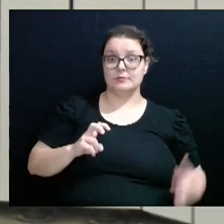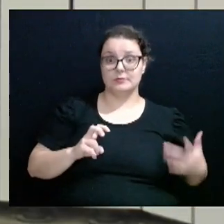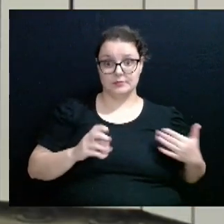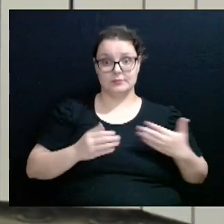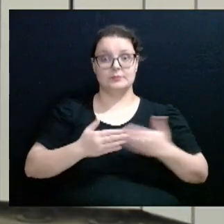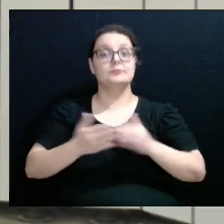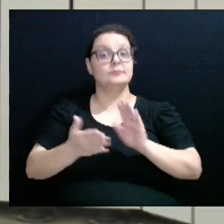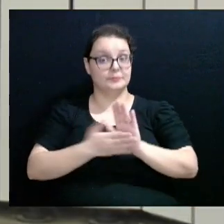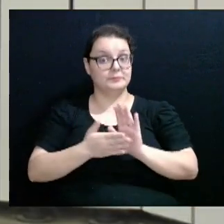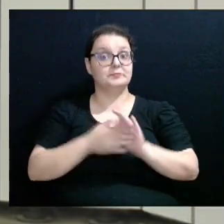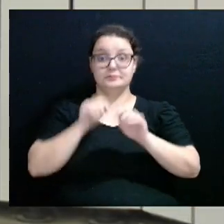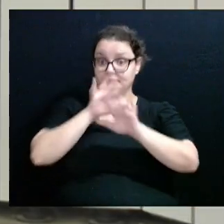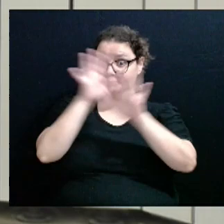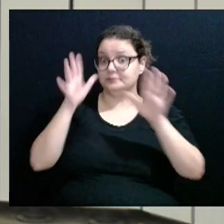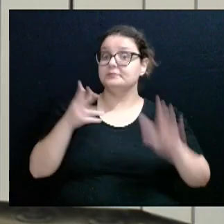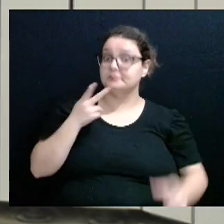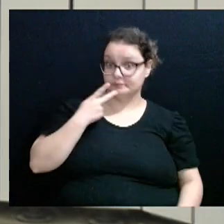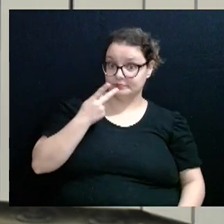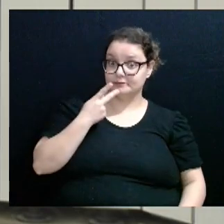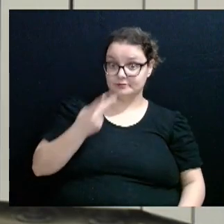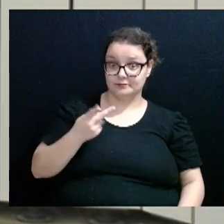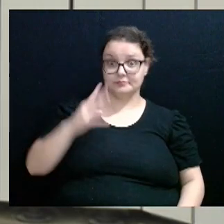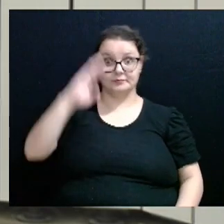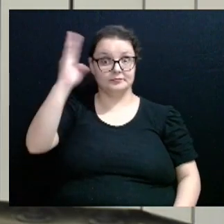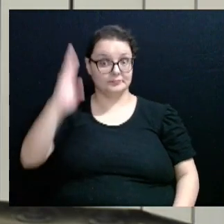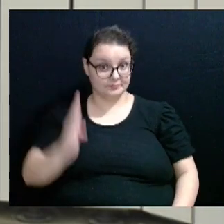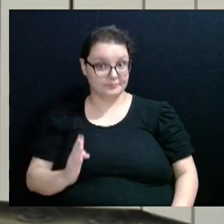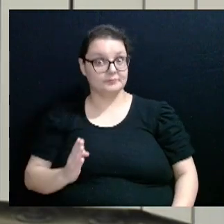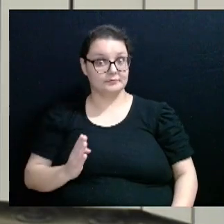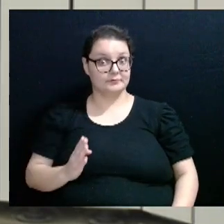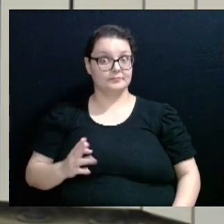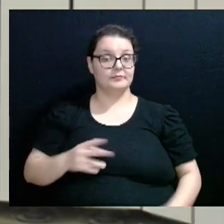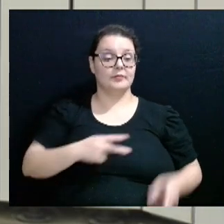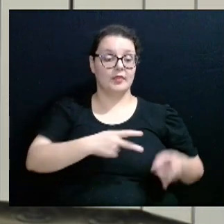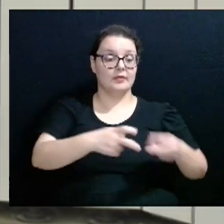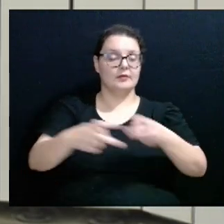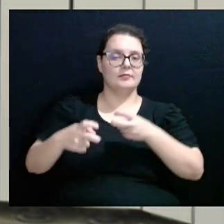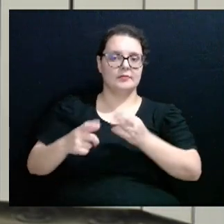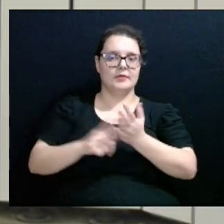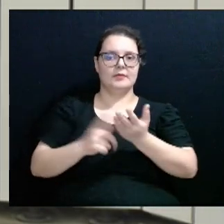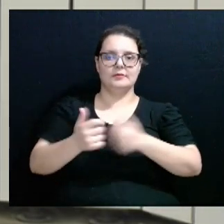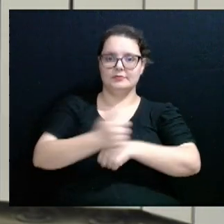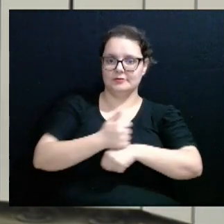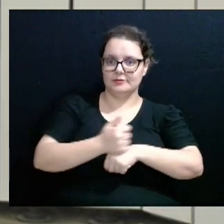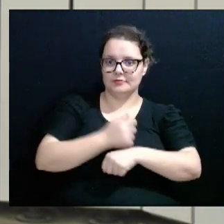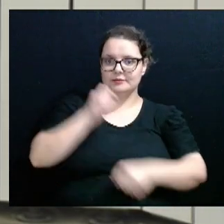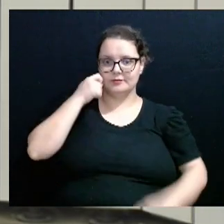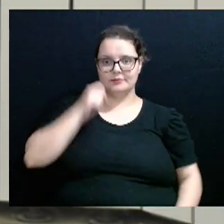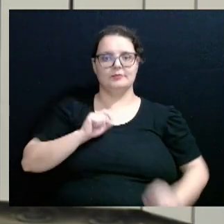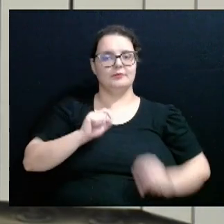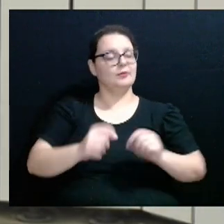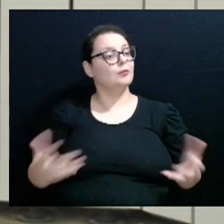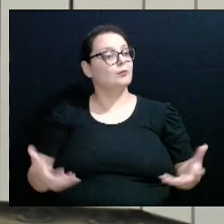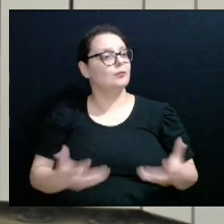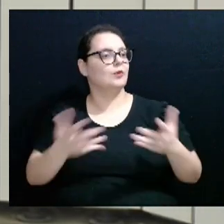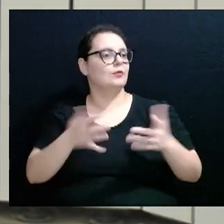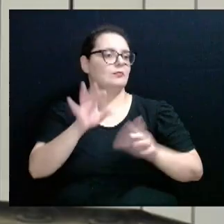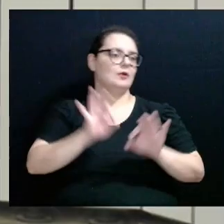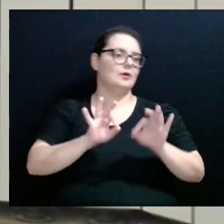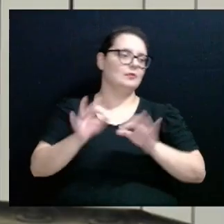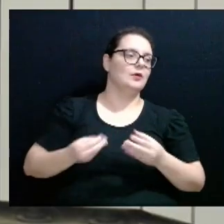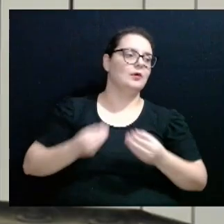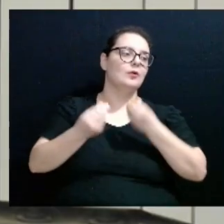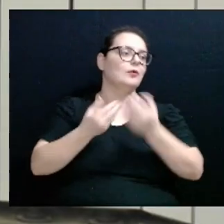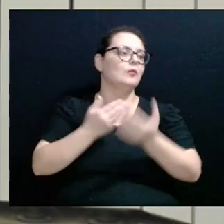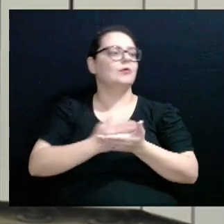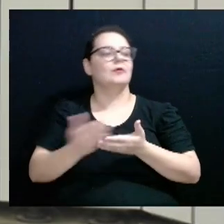clara: falar sobre o Brasil a partir do olhar de jornalistas negros. O que motivou esse projeto? Como é que começou? Conta um pouquinho